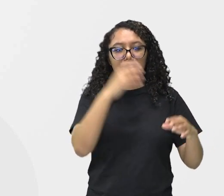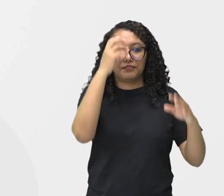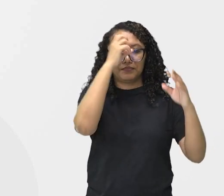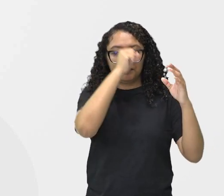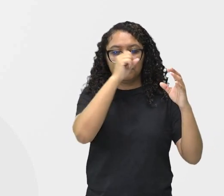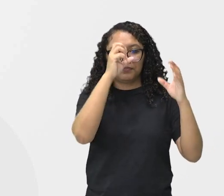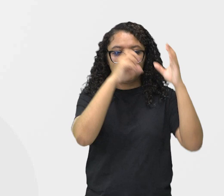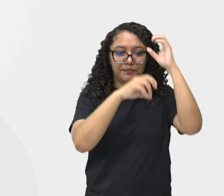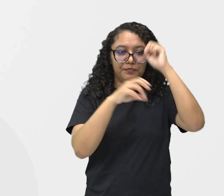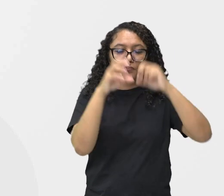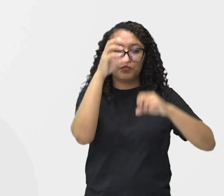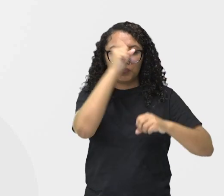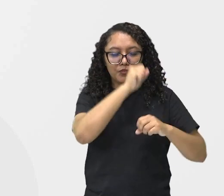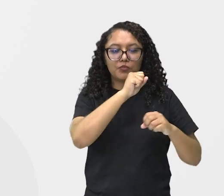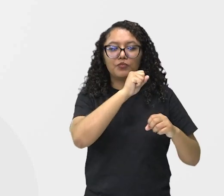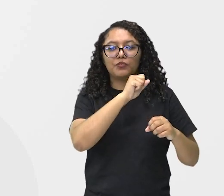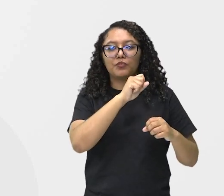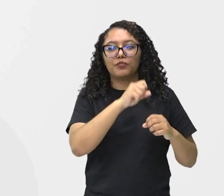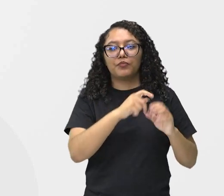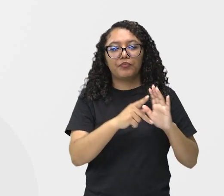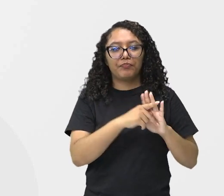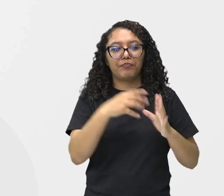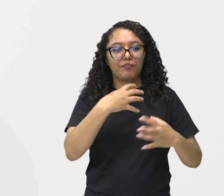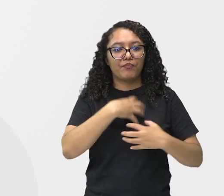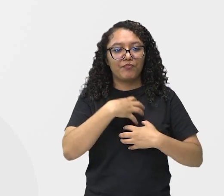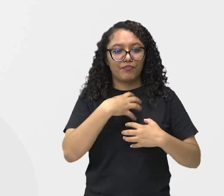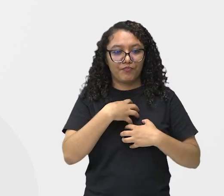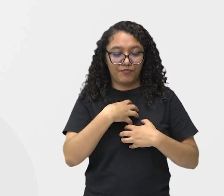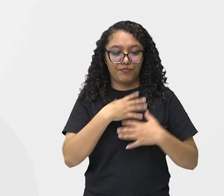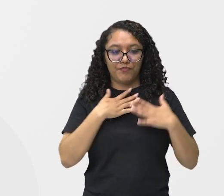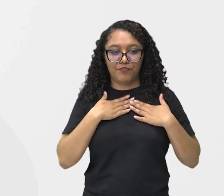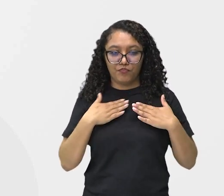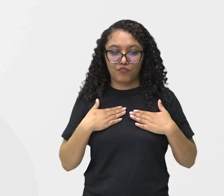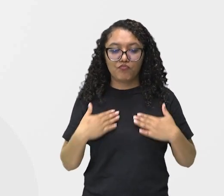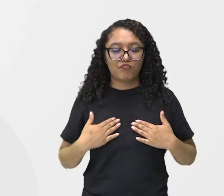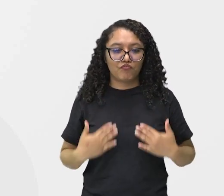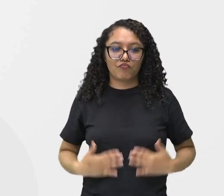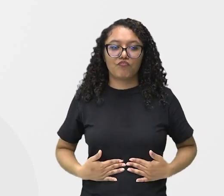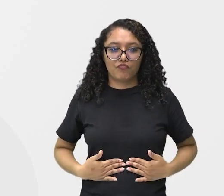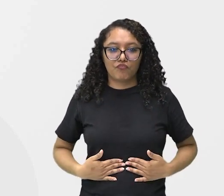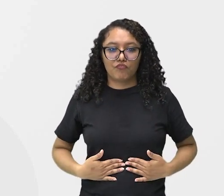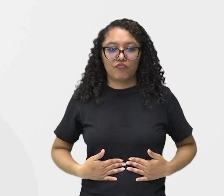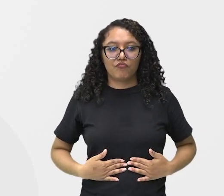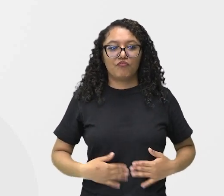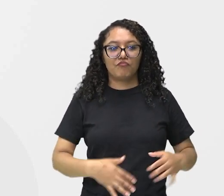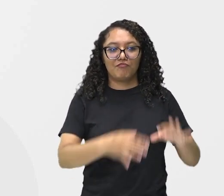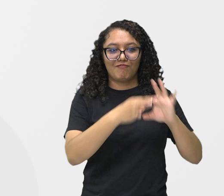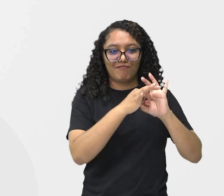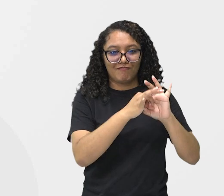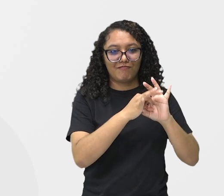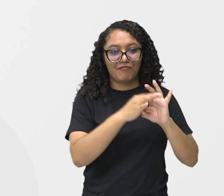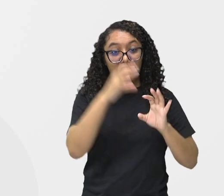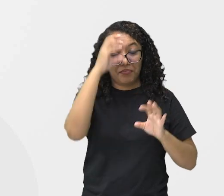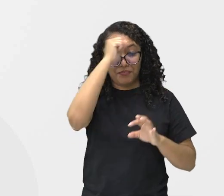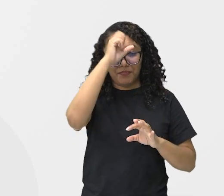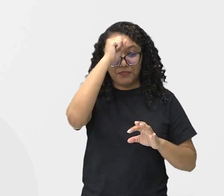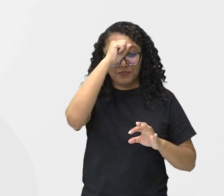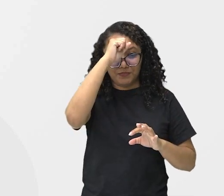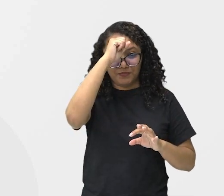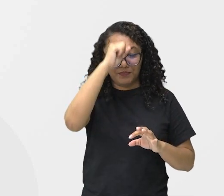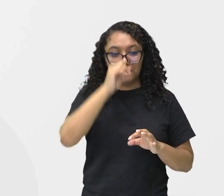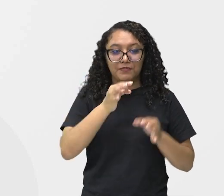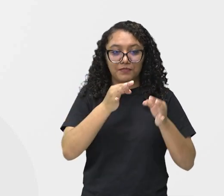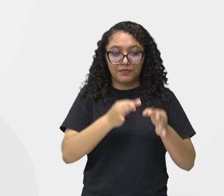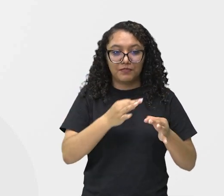corpo. Isso que nós queremos que vocês apreendam aí, não esqueçam mais. Imanência,